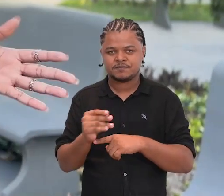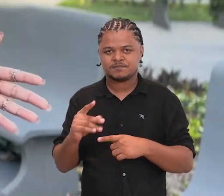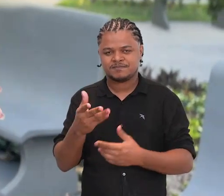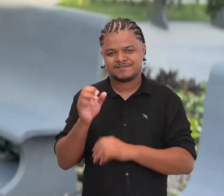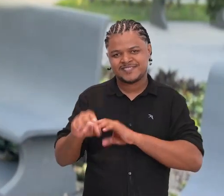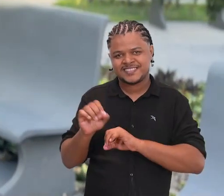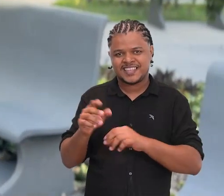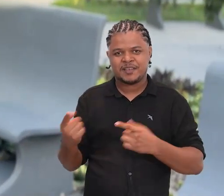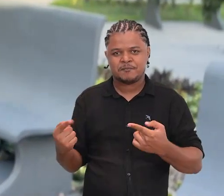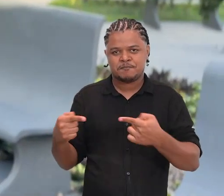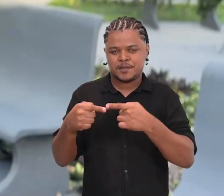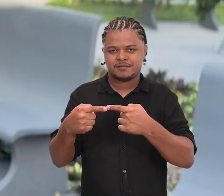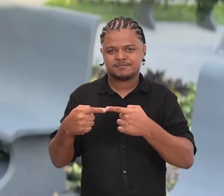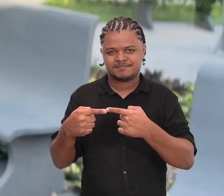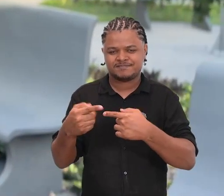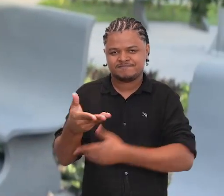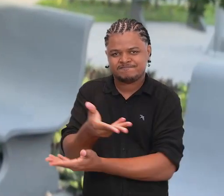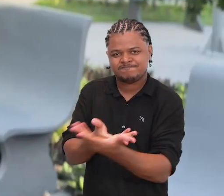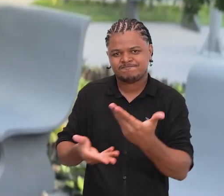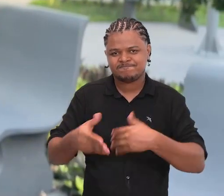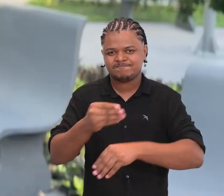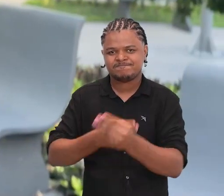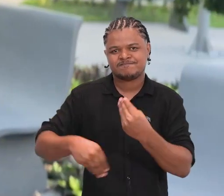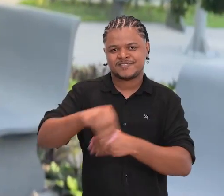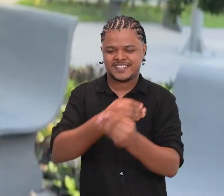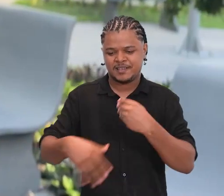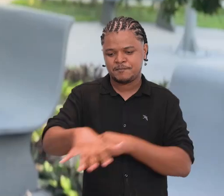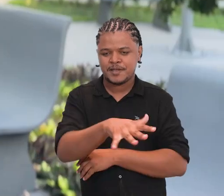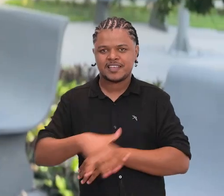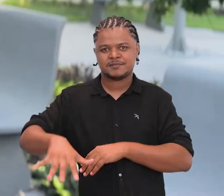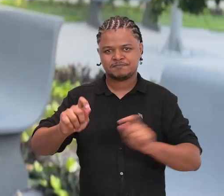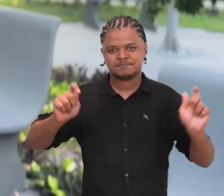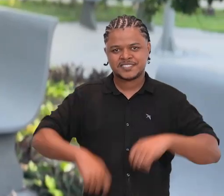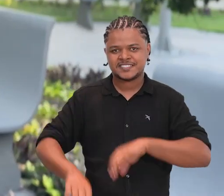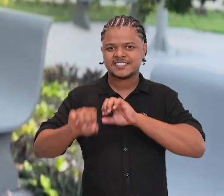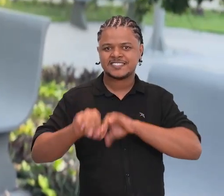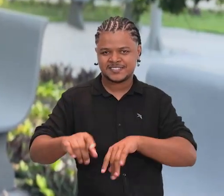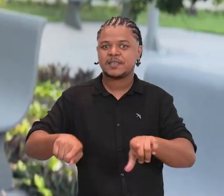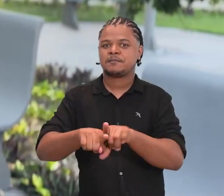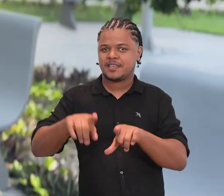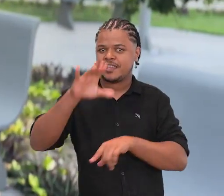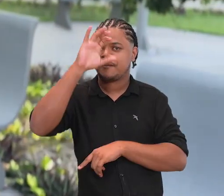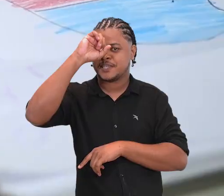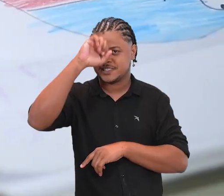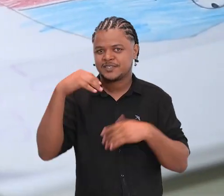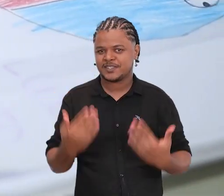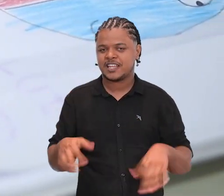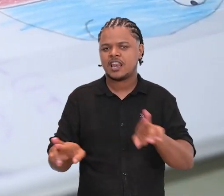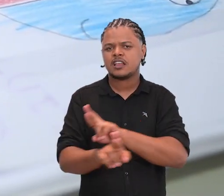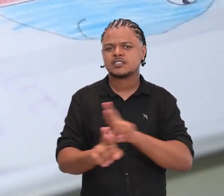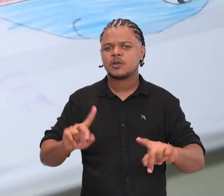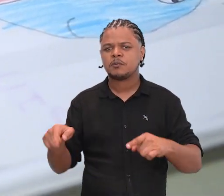que se complementam. Elas se entrelaçam, promovendo um ambiente propício para o ensino e a aprendizagem.